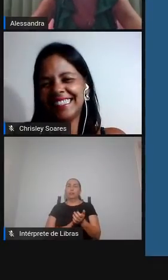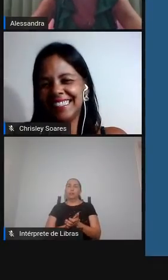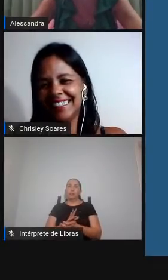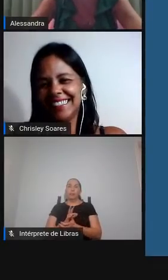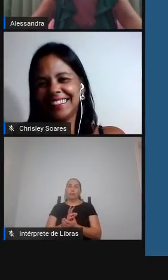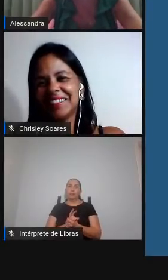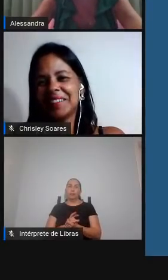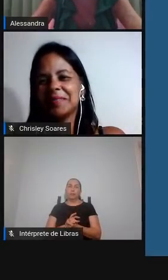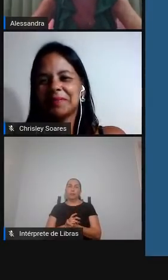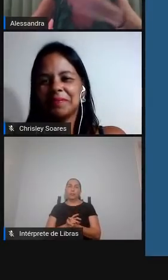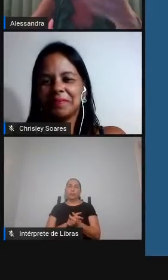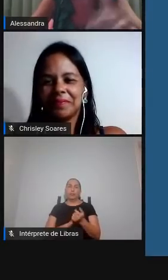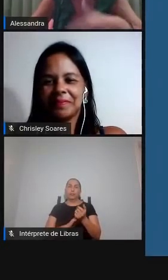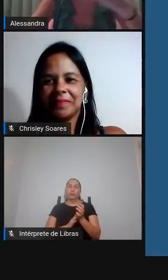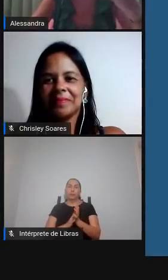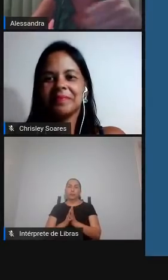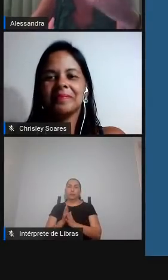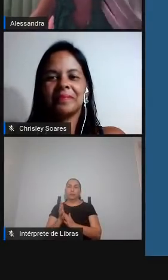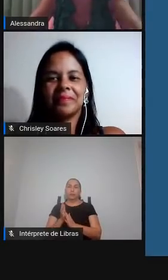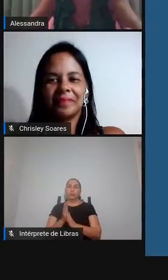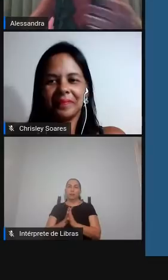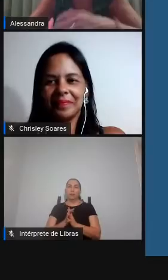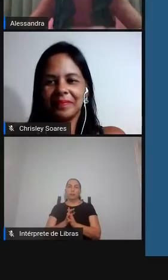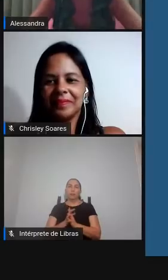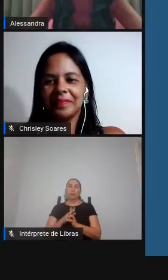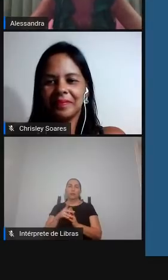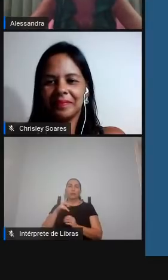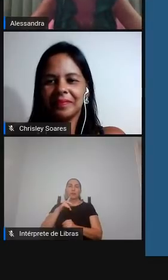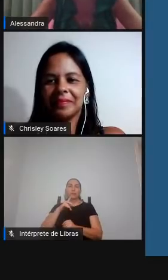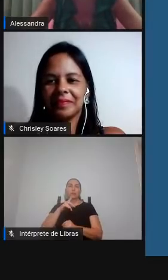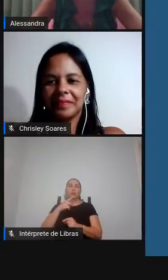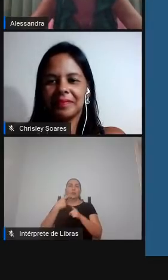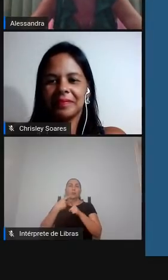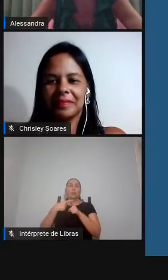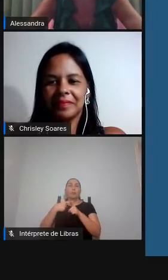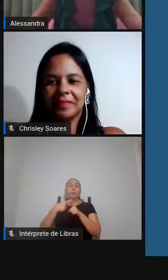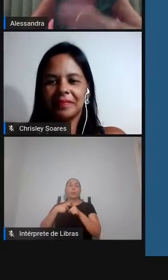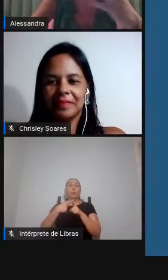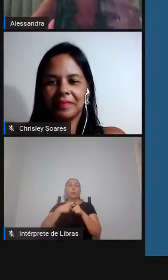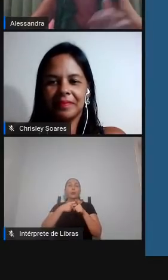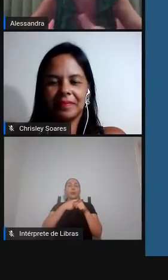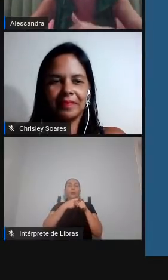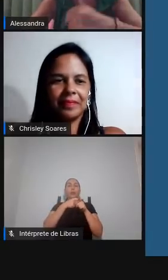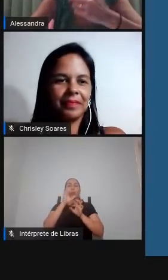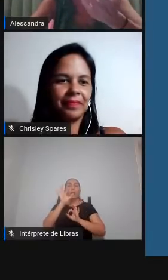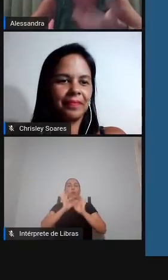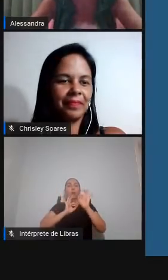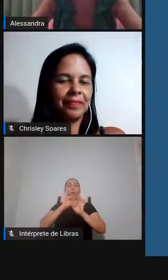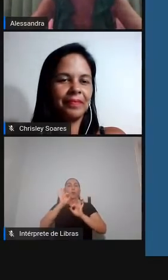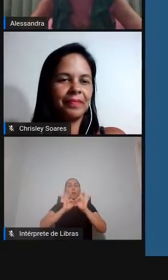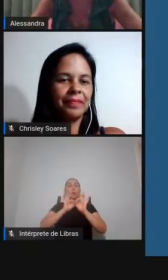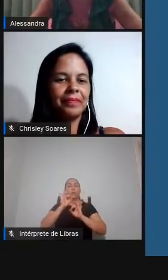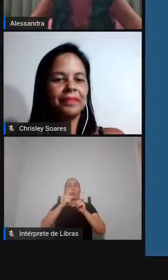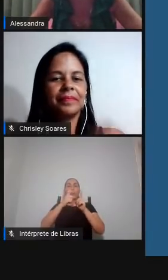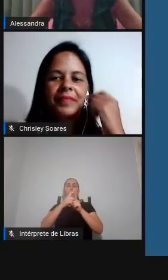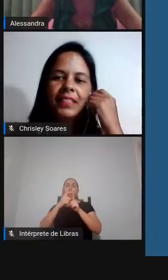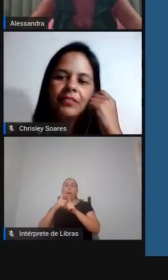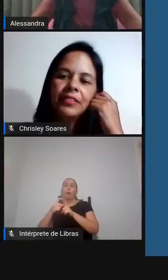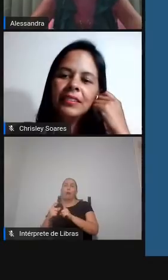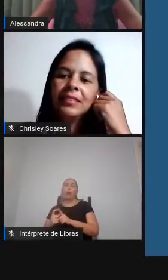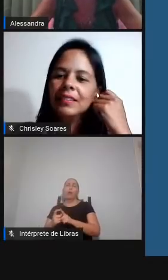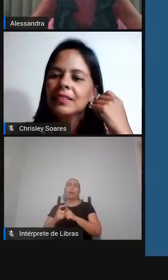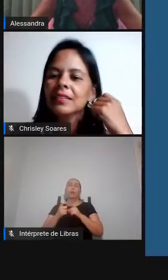bom. Aqui já são as crianças por si só construindo as suas palavras, fazendo registro